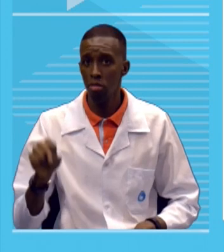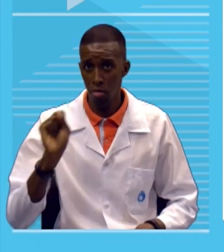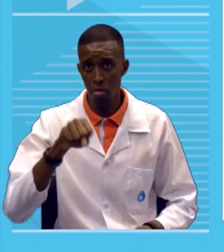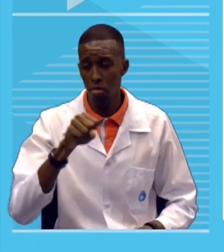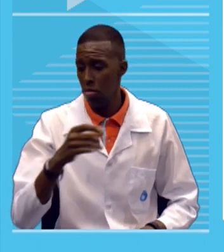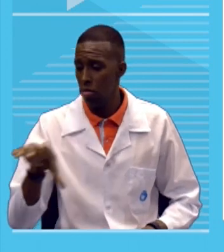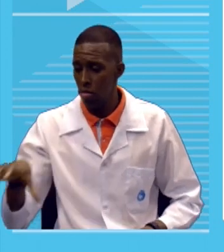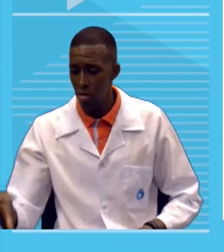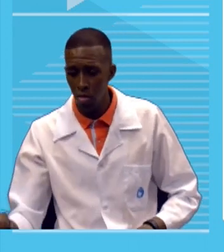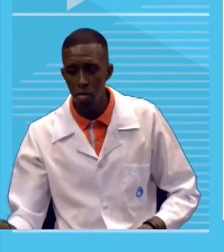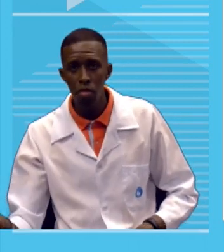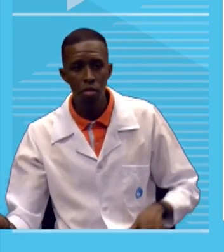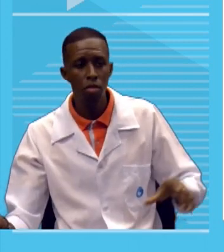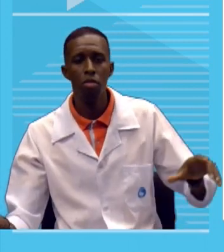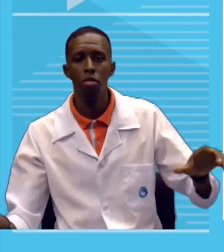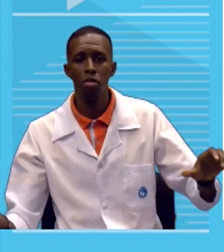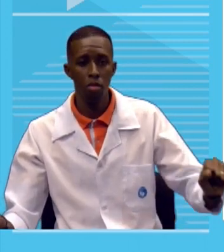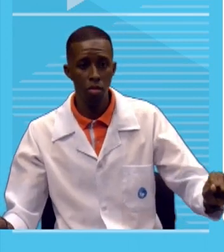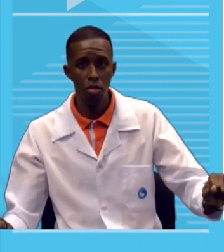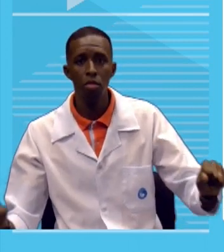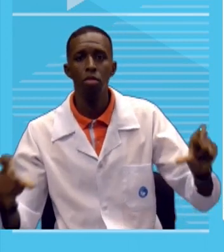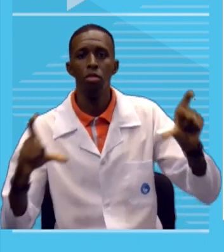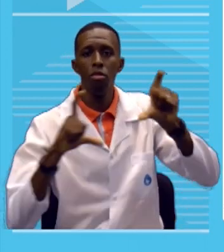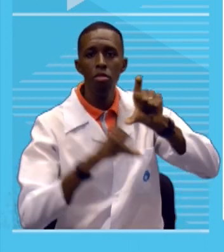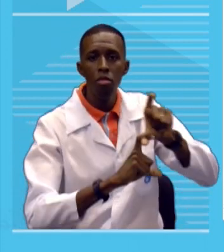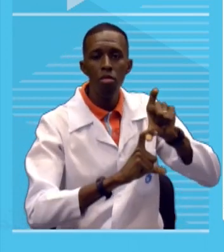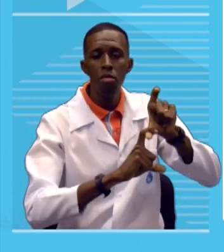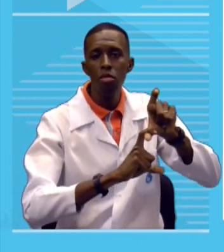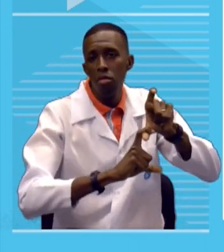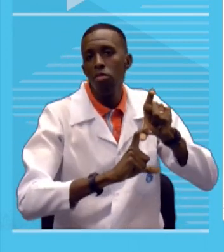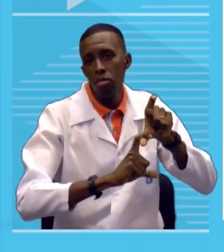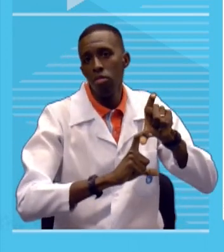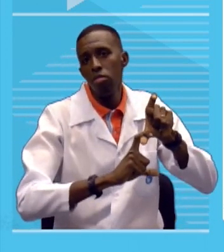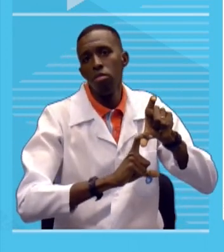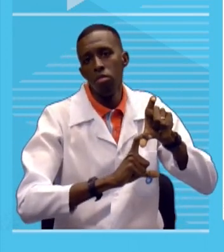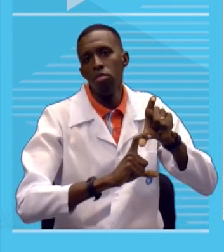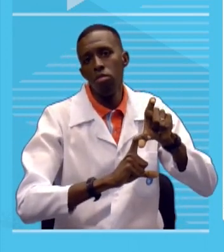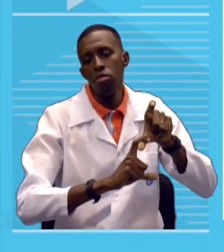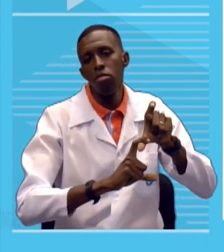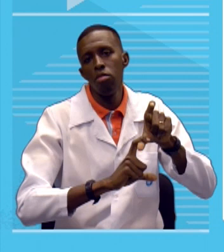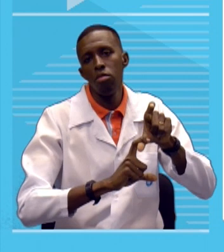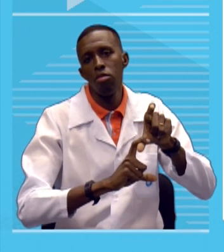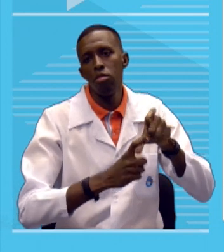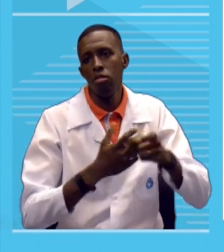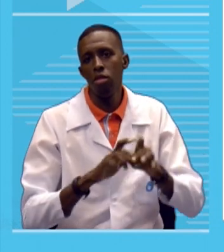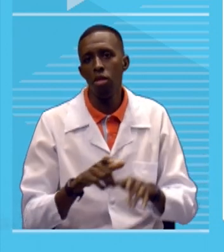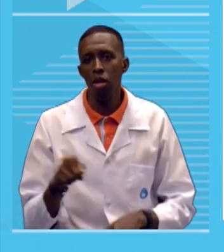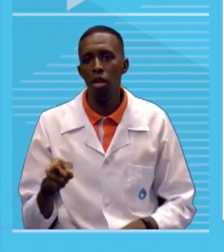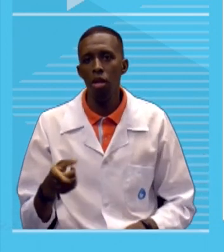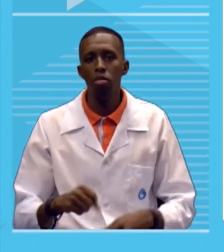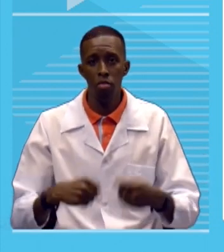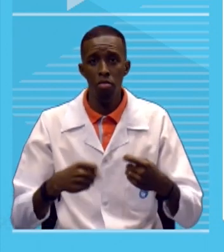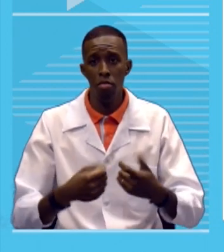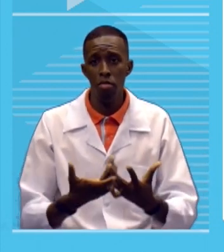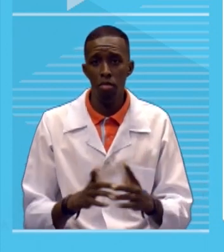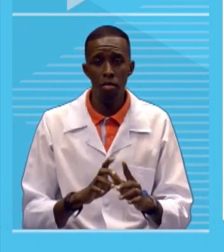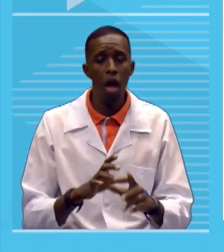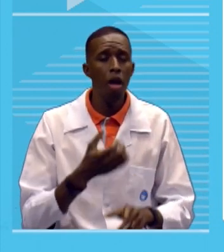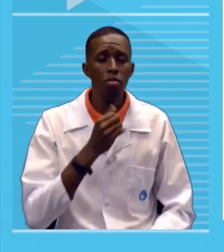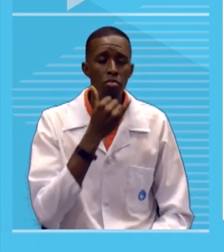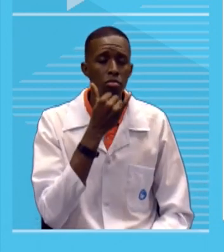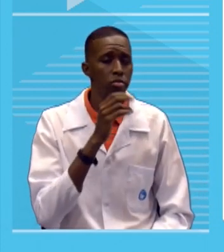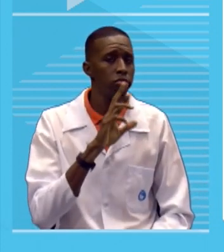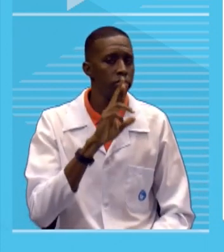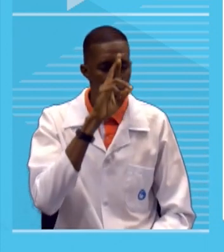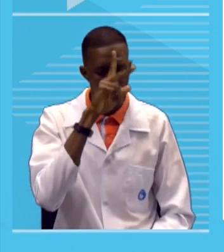tá certo? Então, aqui, primeira questão, alternativa verdadeira, letra A. Vamos agora para a nossa